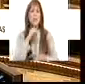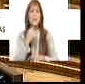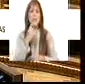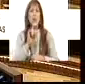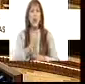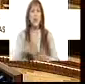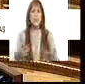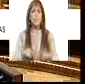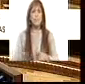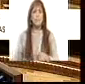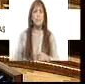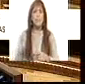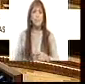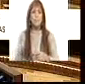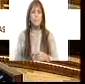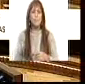dizer o seguinte.